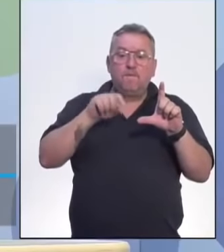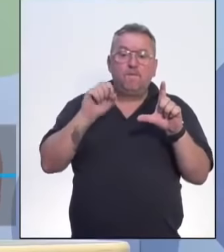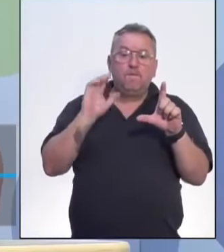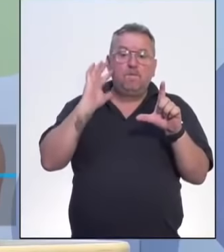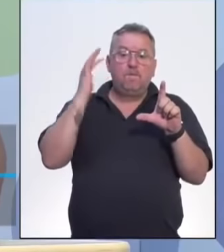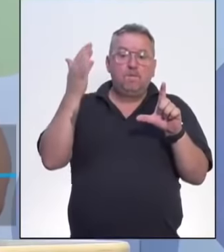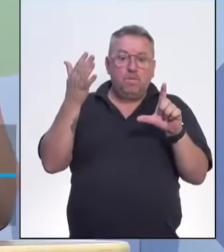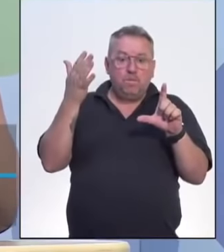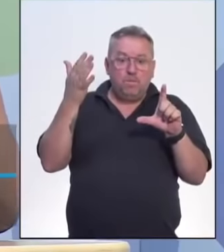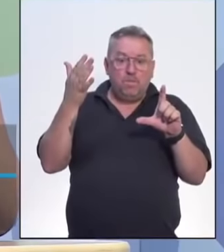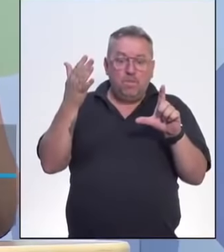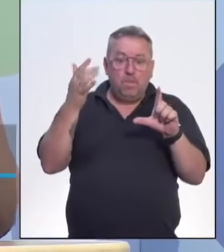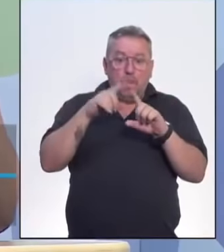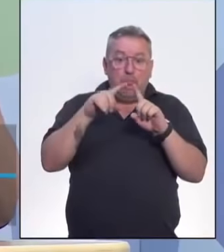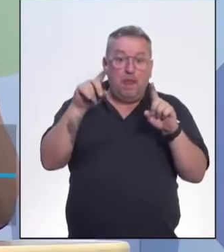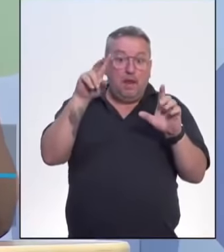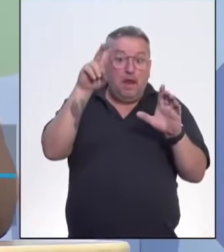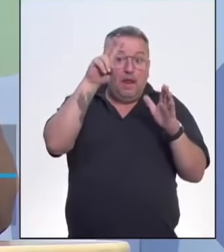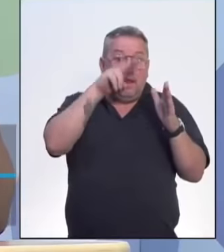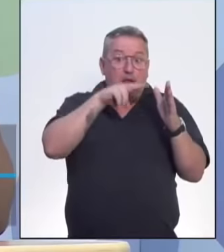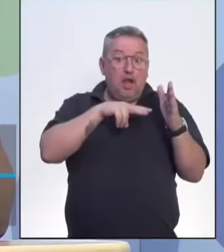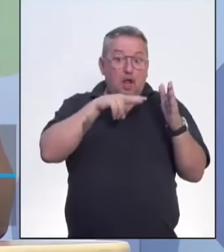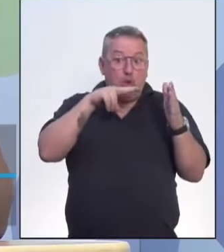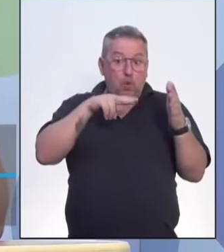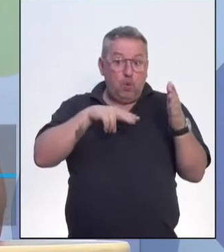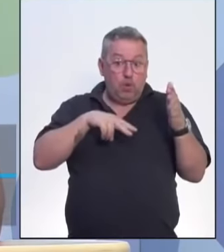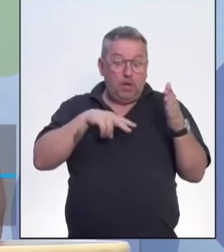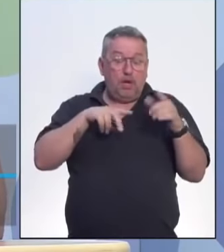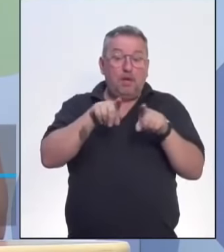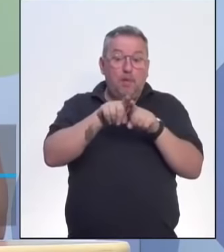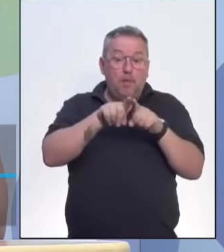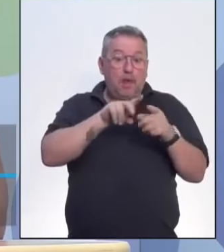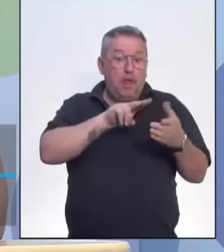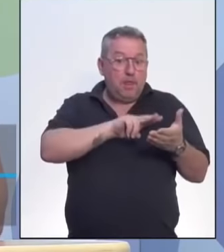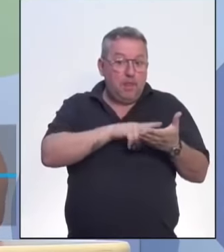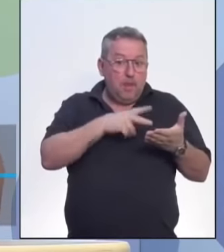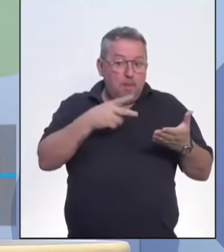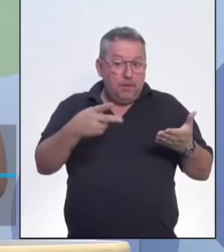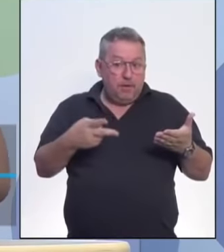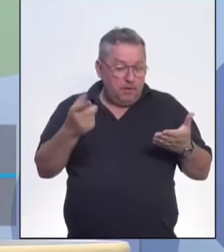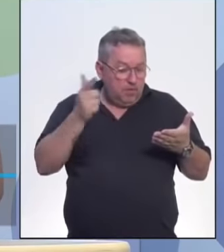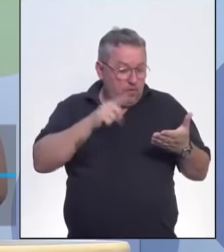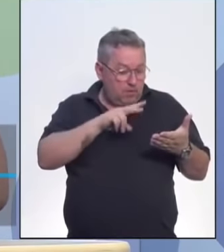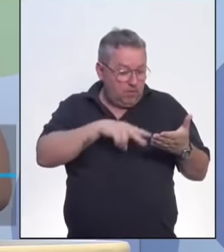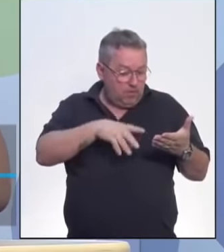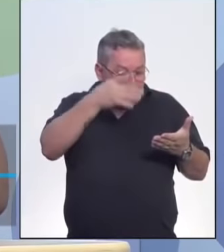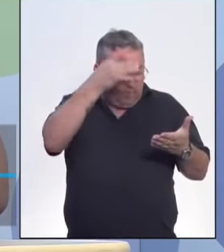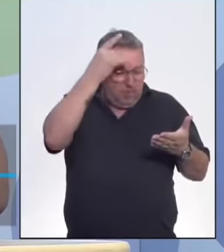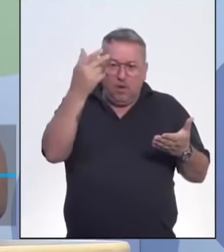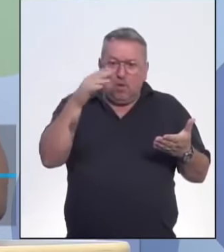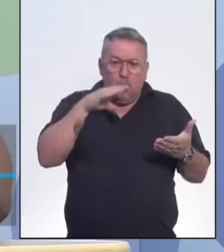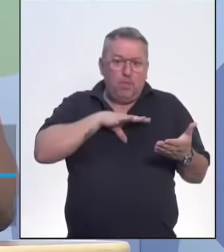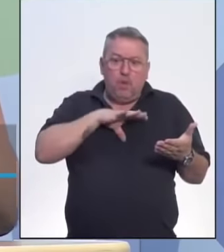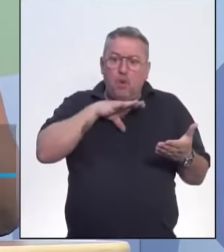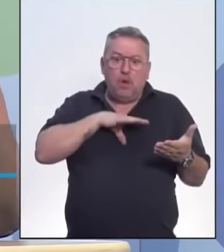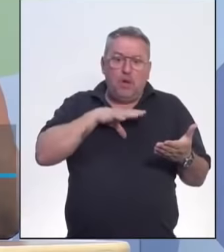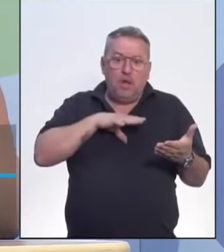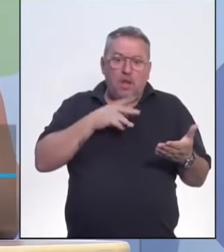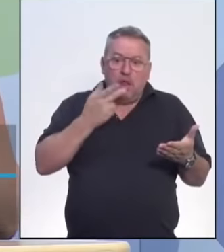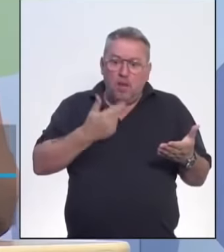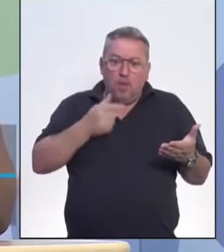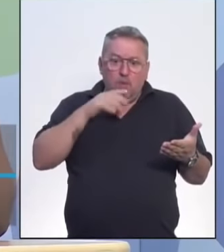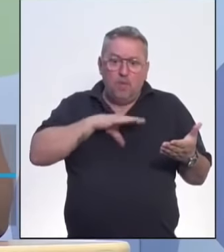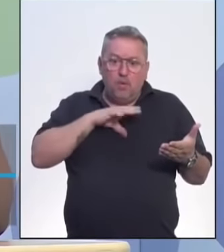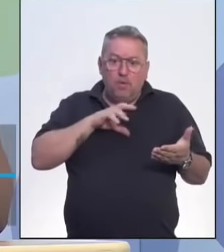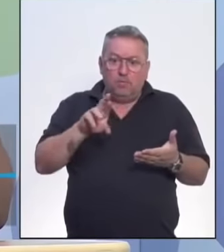gente? O gráfico ele é leitura e interpretação. Então, é igual vocês fazem em língua portuguesa, quando vocês vão